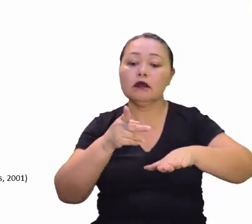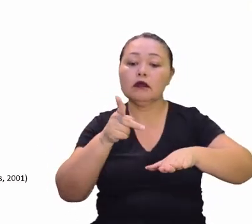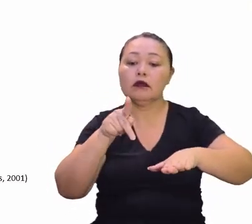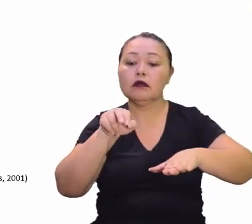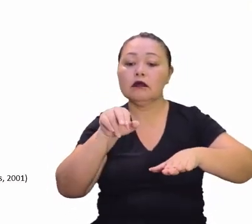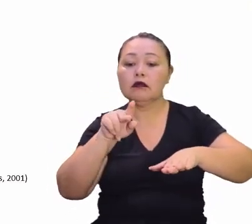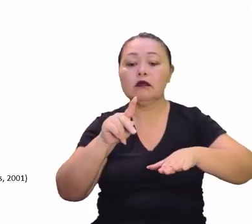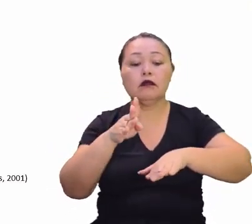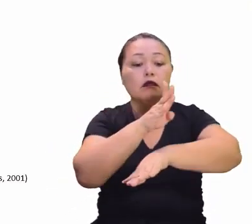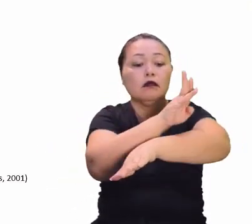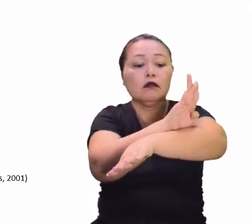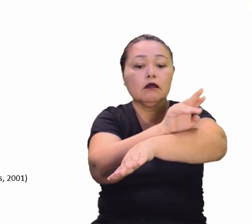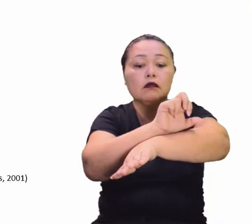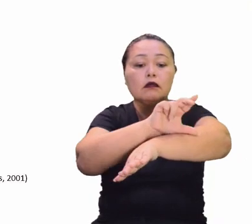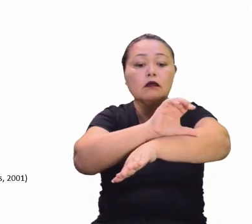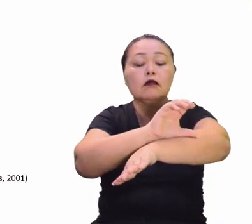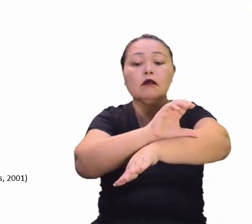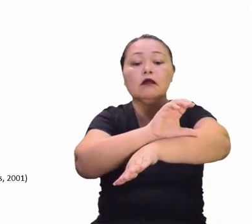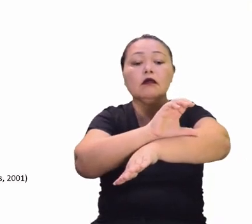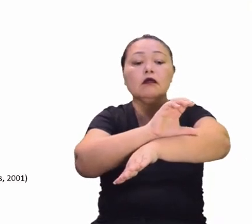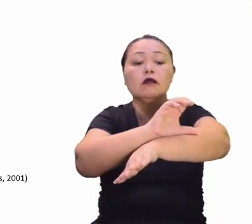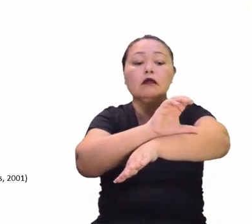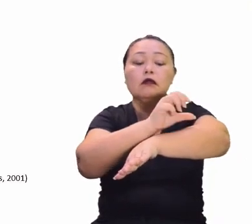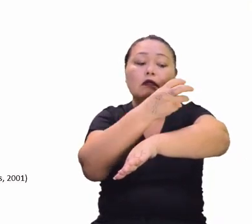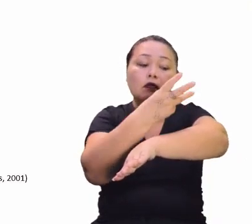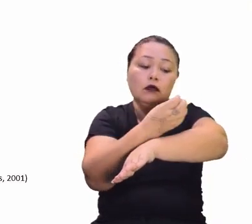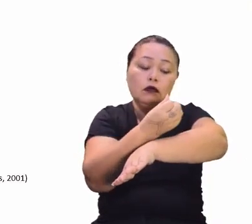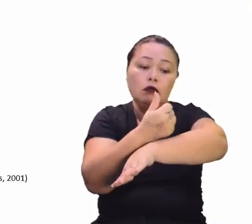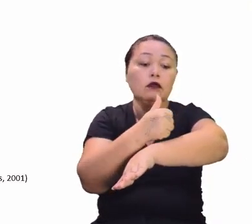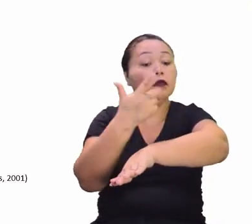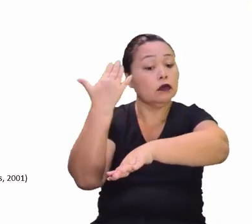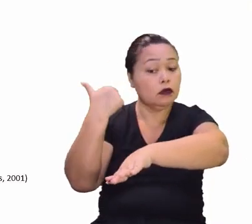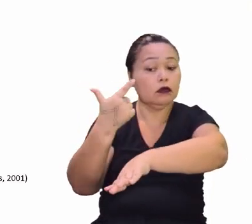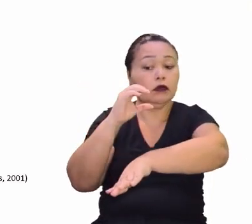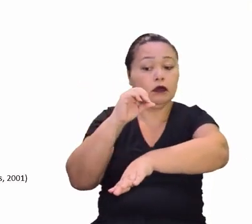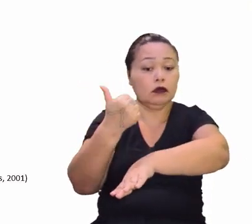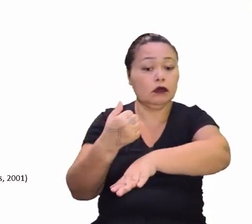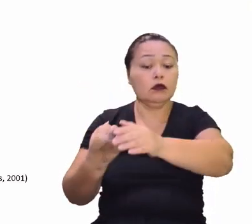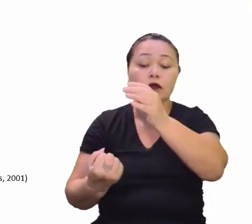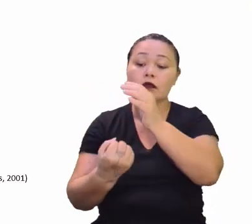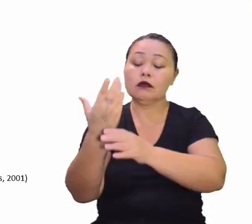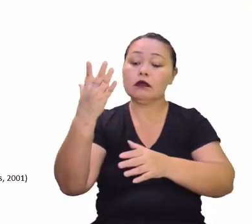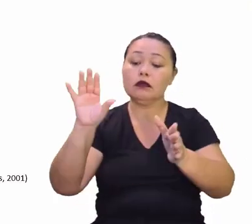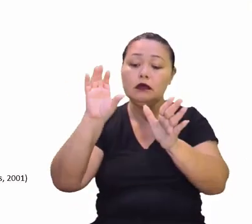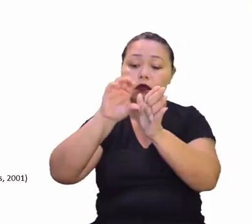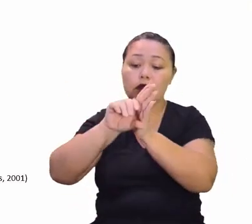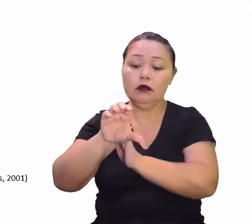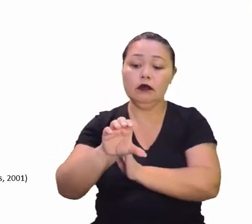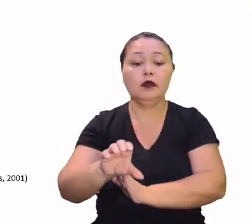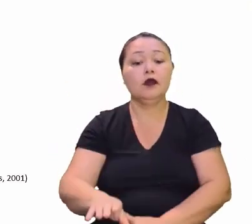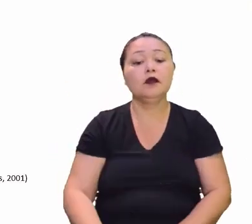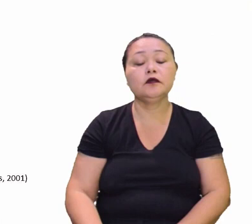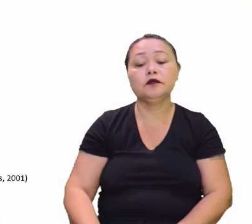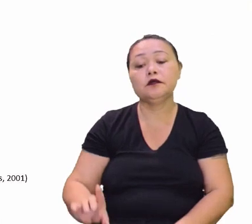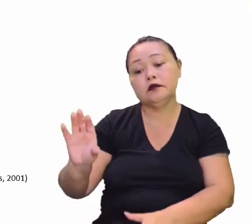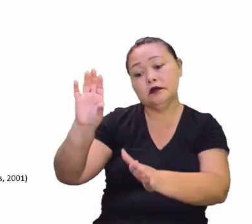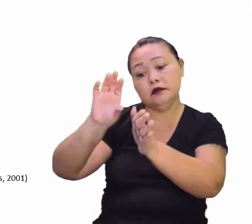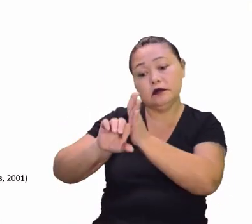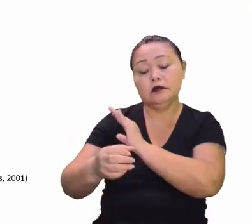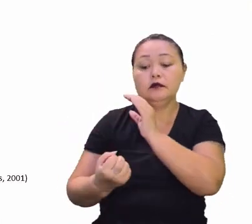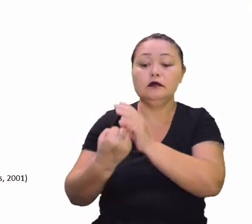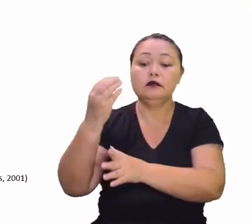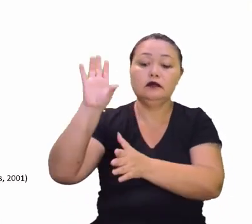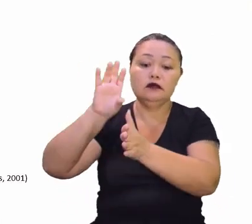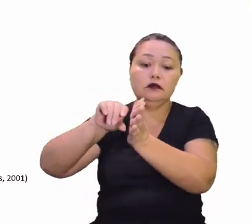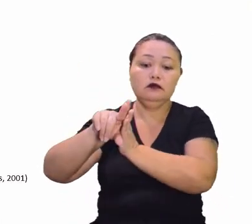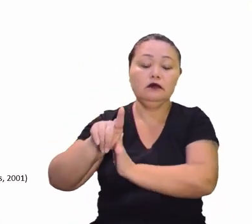Garapé Pirarara com a BR-364, que era a antiga 029, onde surgiu a cidade de Cacoal. Vai dar origem à cidade